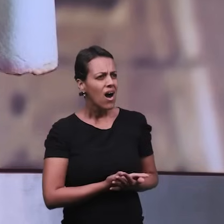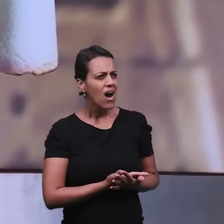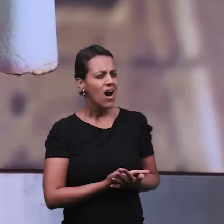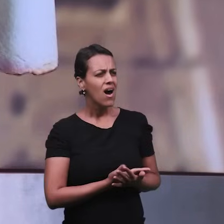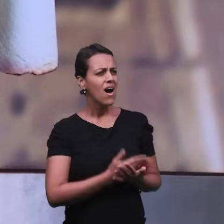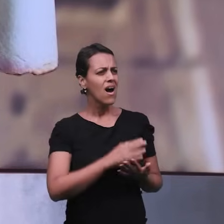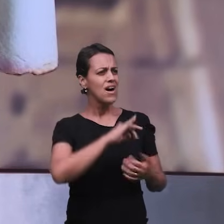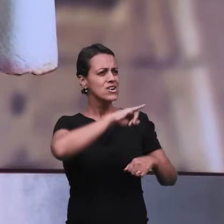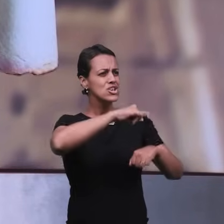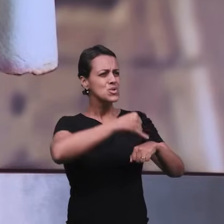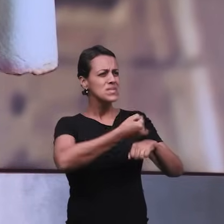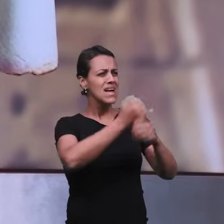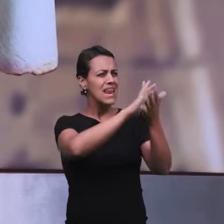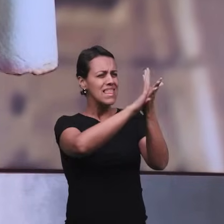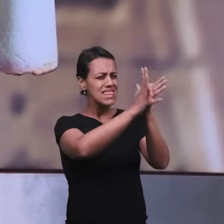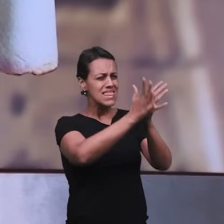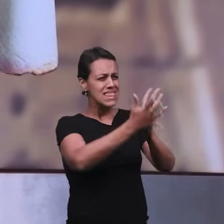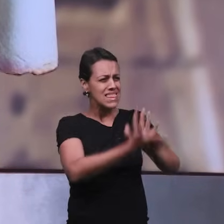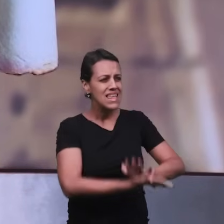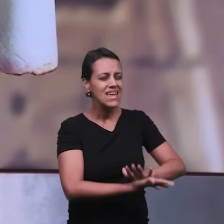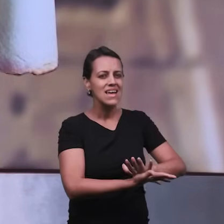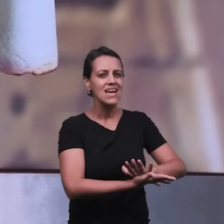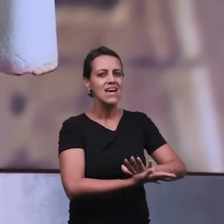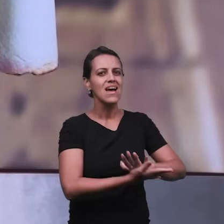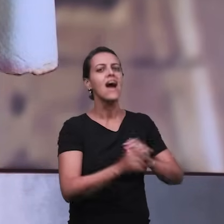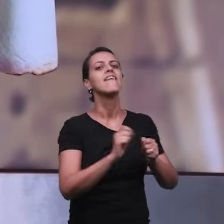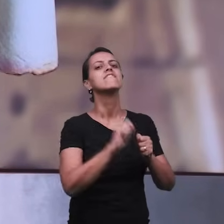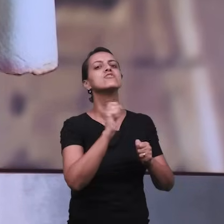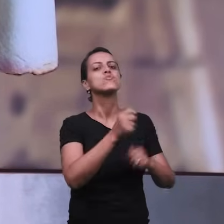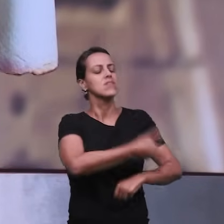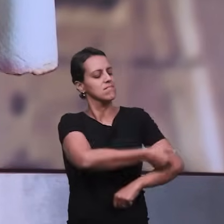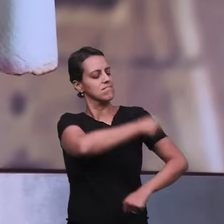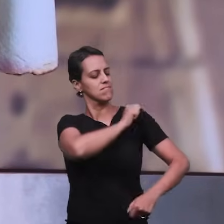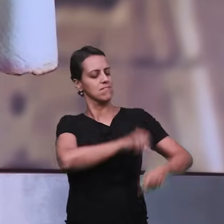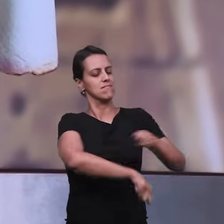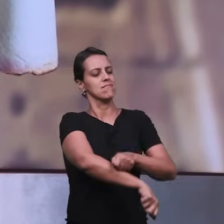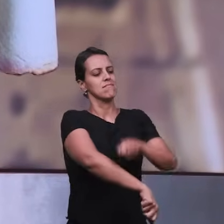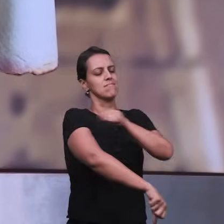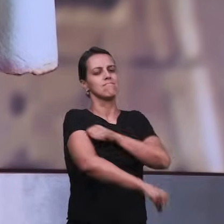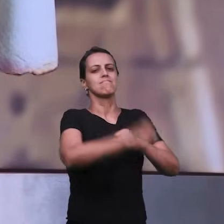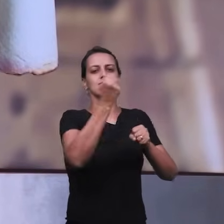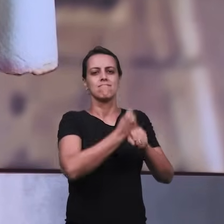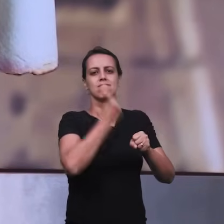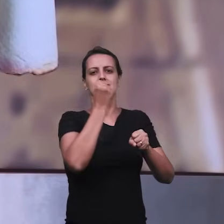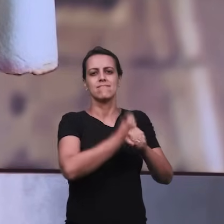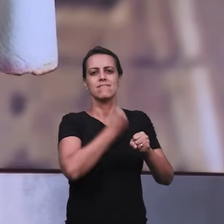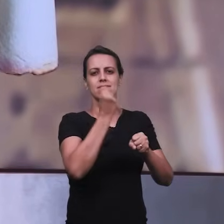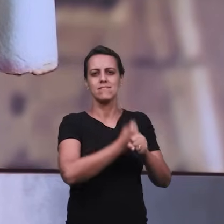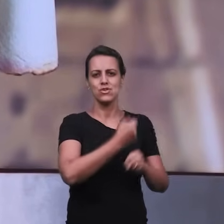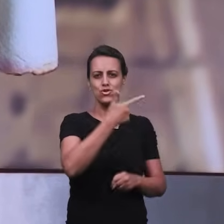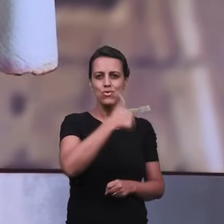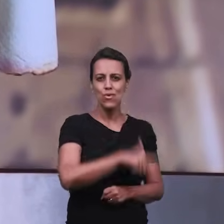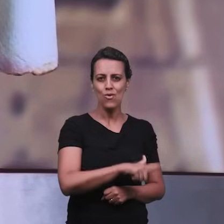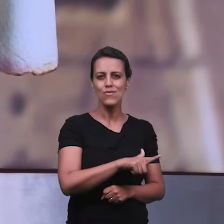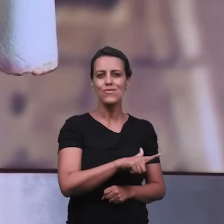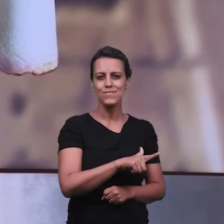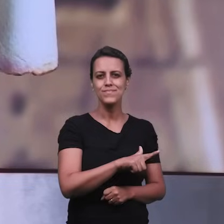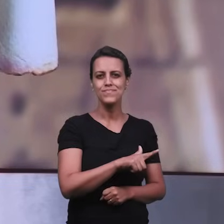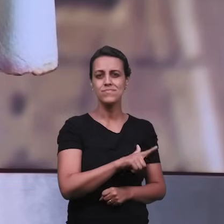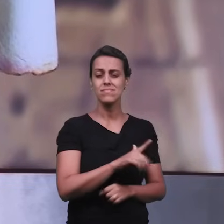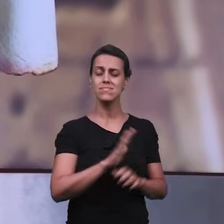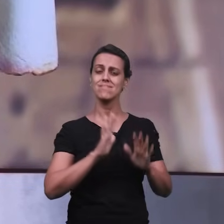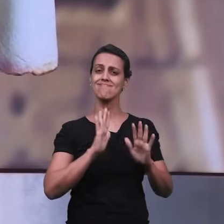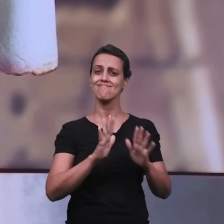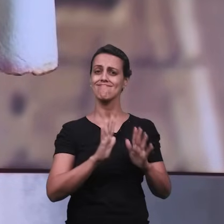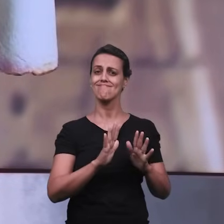começaram a reconstrução. Mas, como sabemos, logo houve uma grande oposição dos vizinhos,